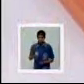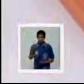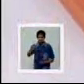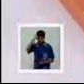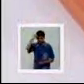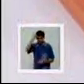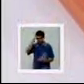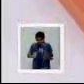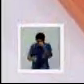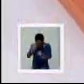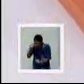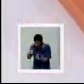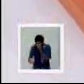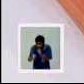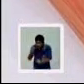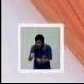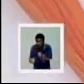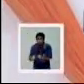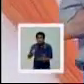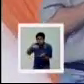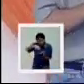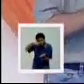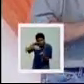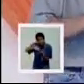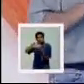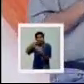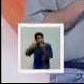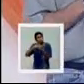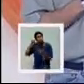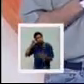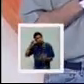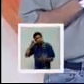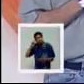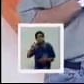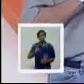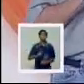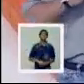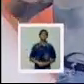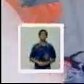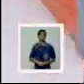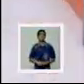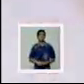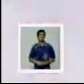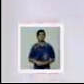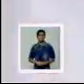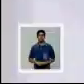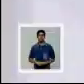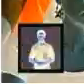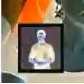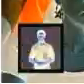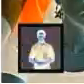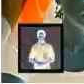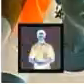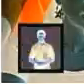tem. Não é uma coisa que eu vou lá e compro dentro de um saquinho, não. Eu tirava o leite. Ele passava, ou ela passava